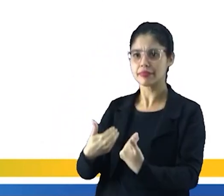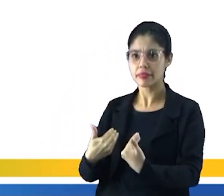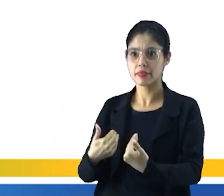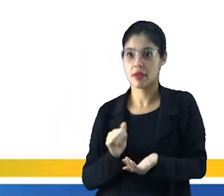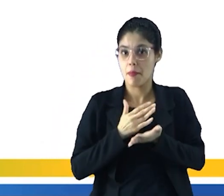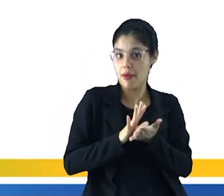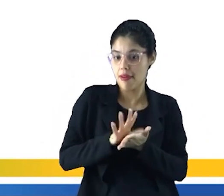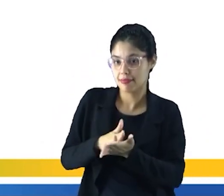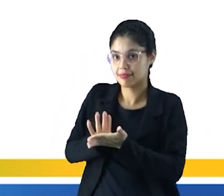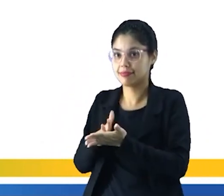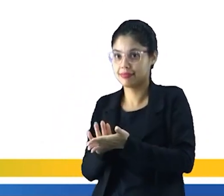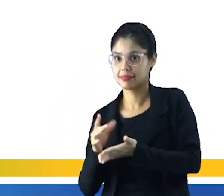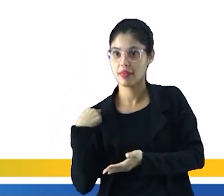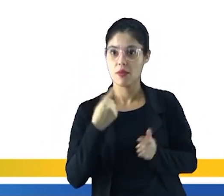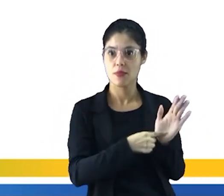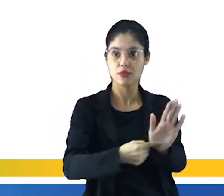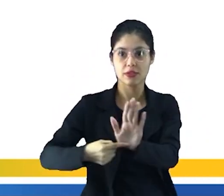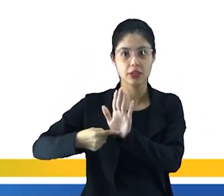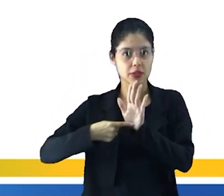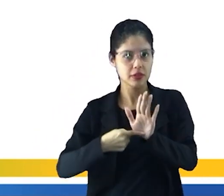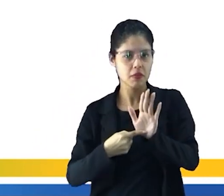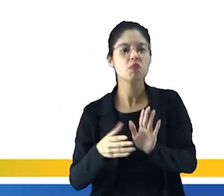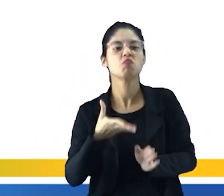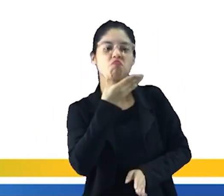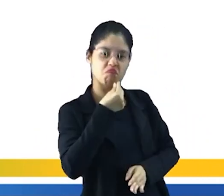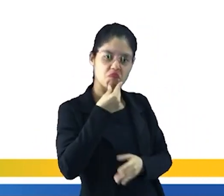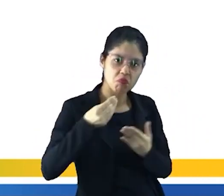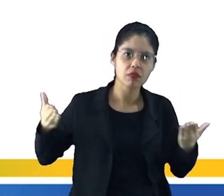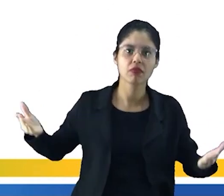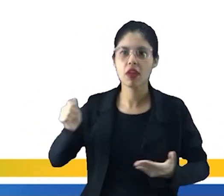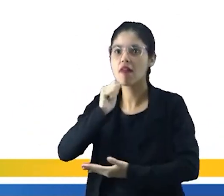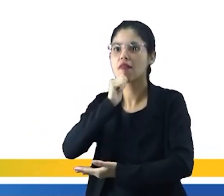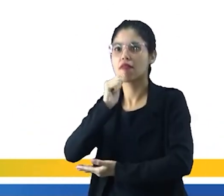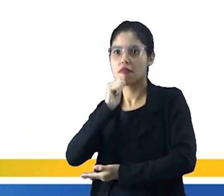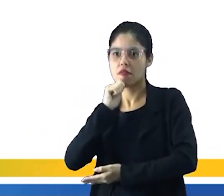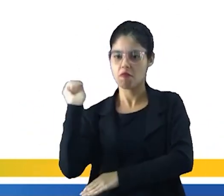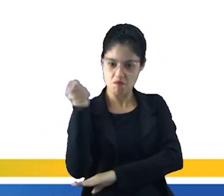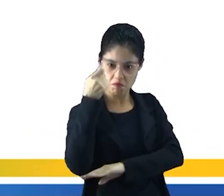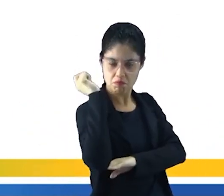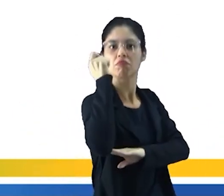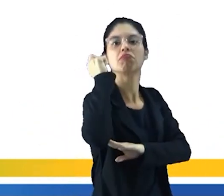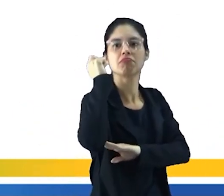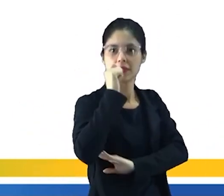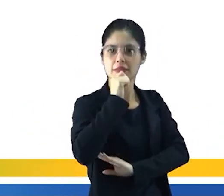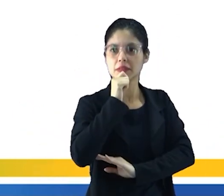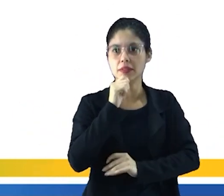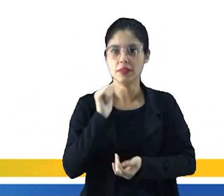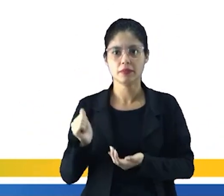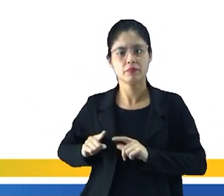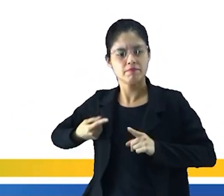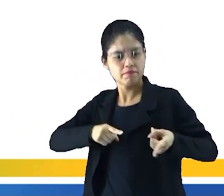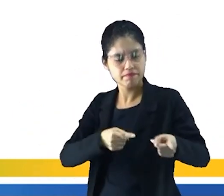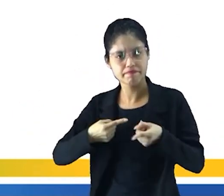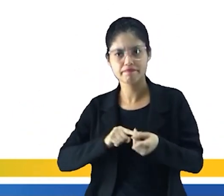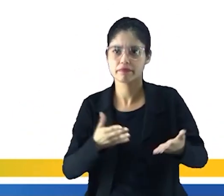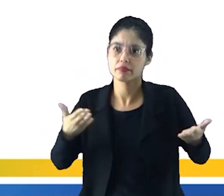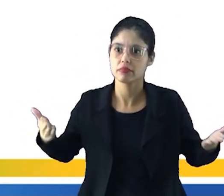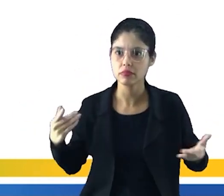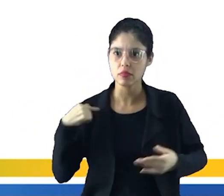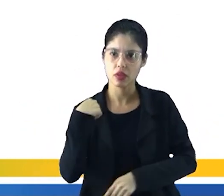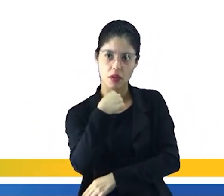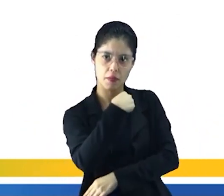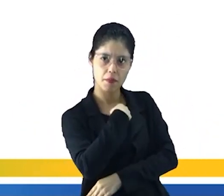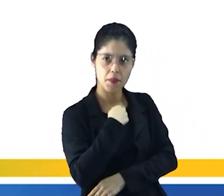novo para chachar. Vou mostrar para esses cabras que eu ainda dou no couro, e isso é um desaforo, que